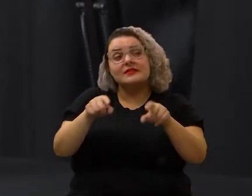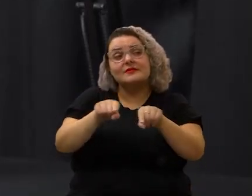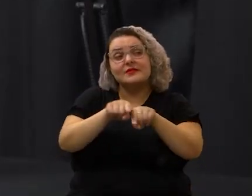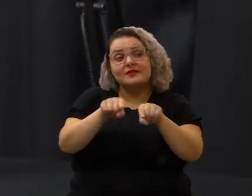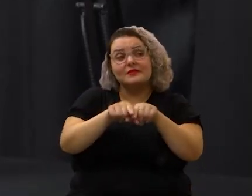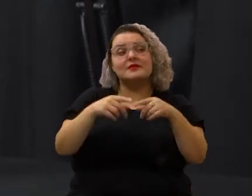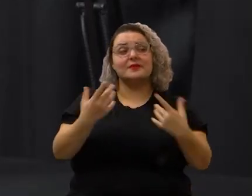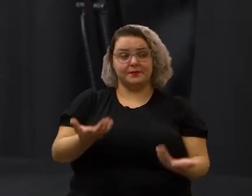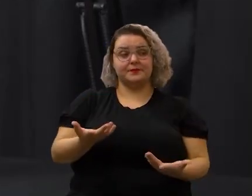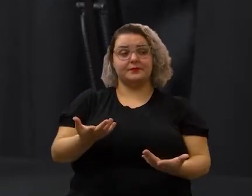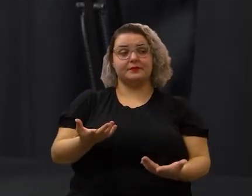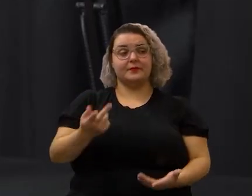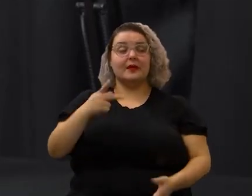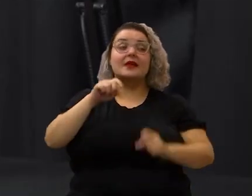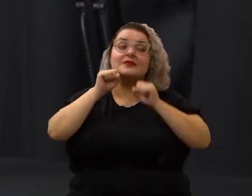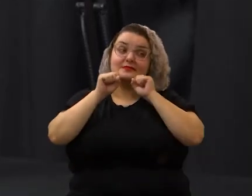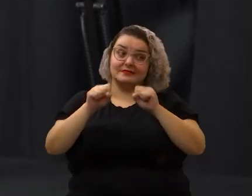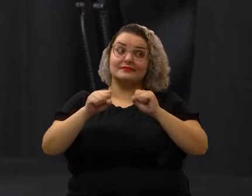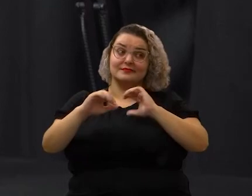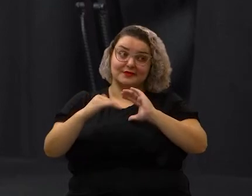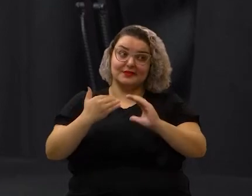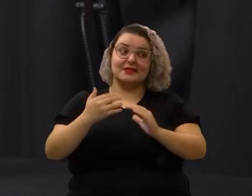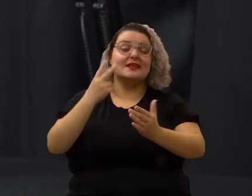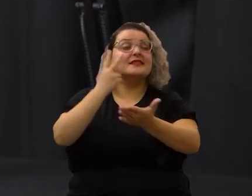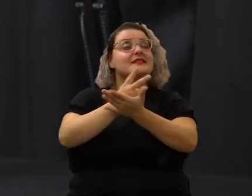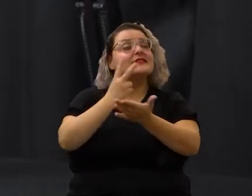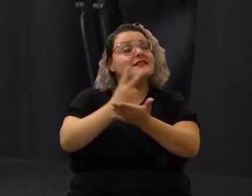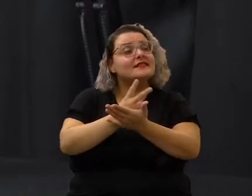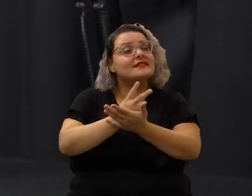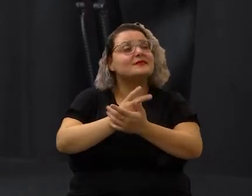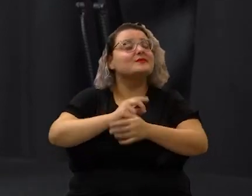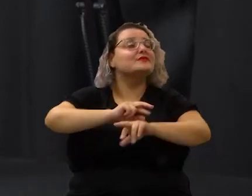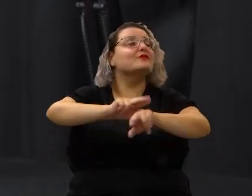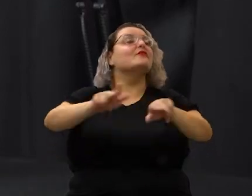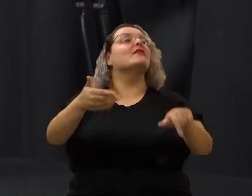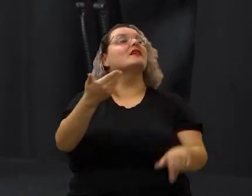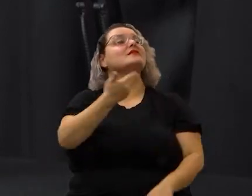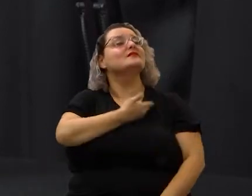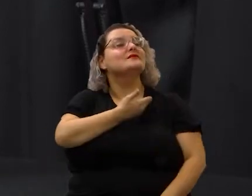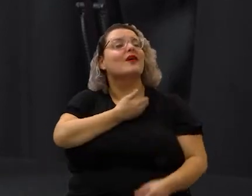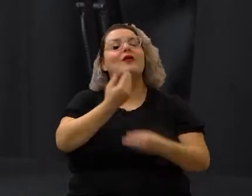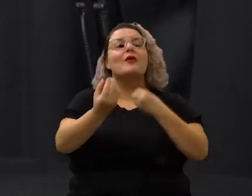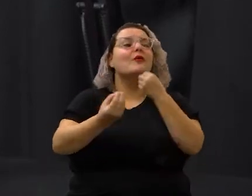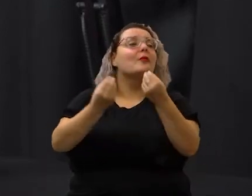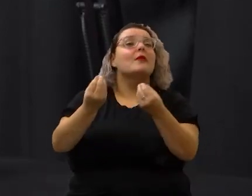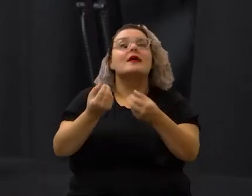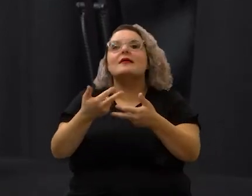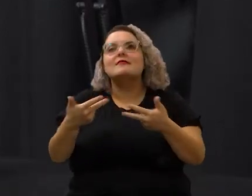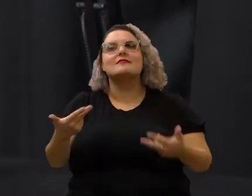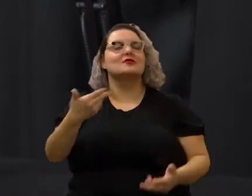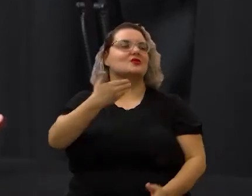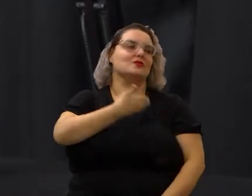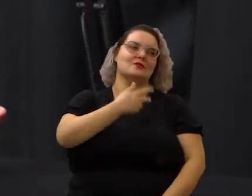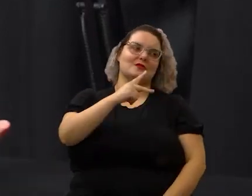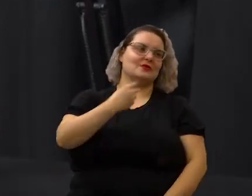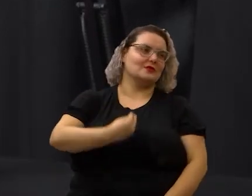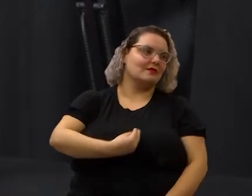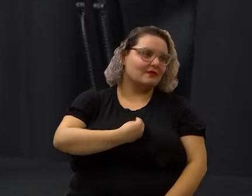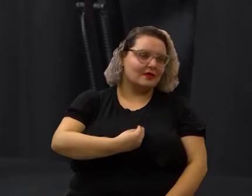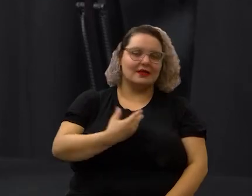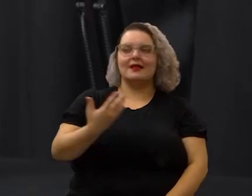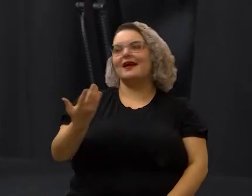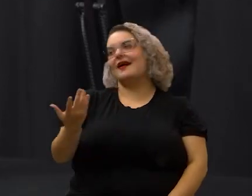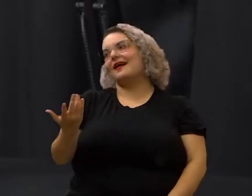gente percebeu também, e que a sua assessoria nos enviou, é que você sempre está rodeada de amigos. Como que é essa coisa de amigos